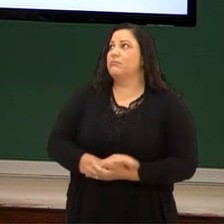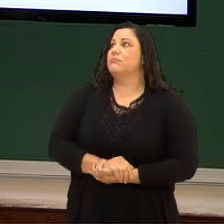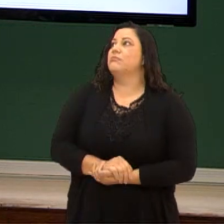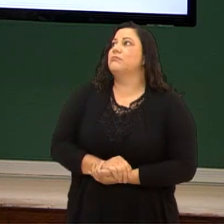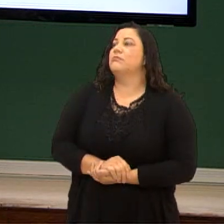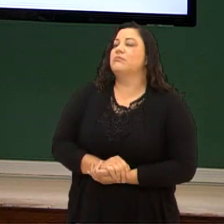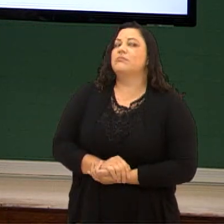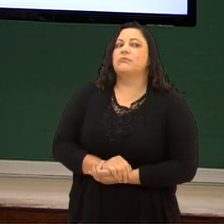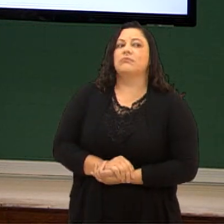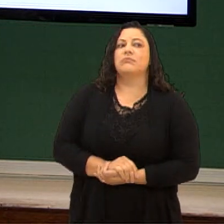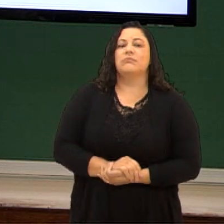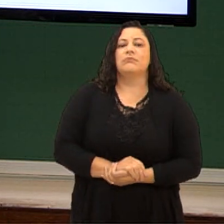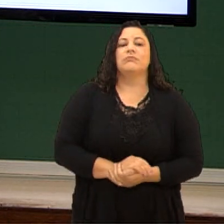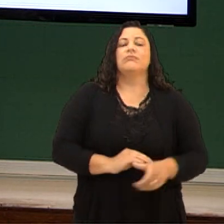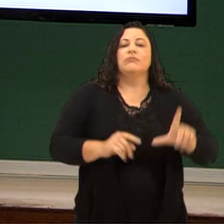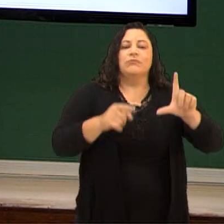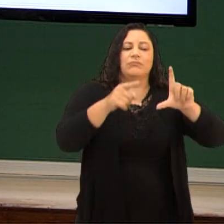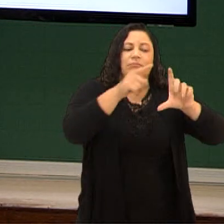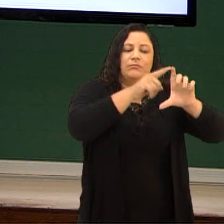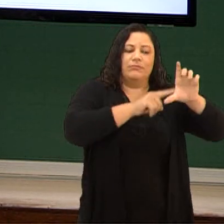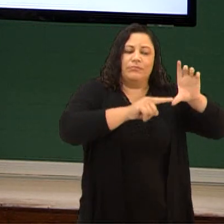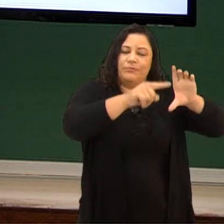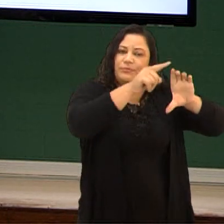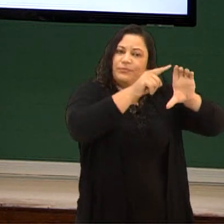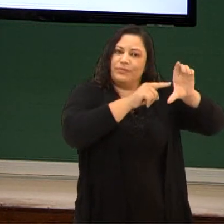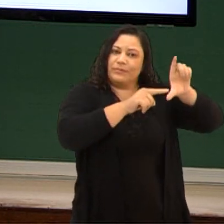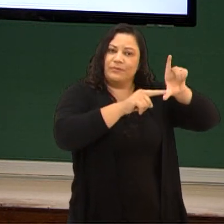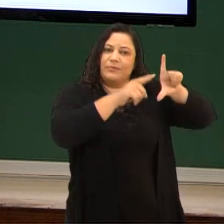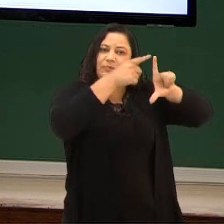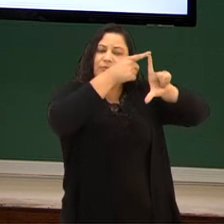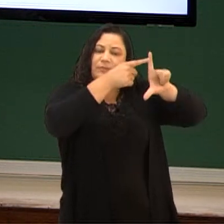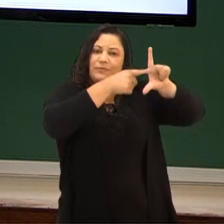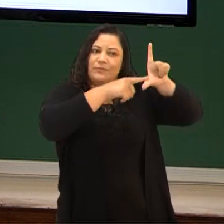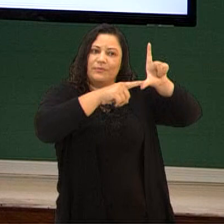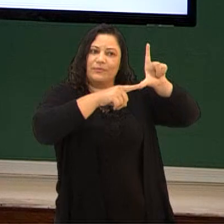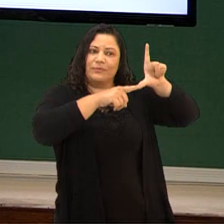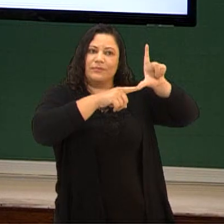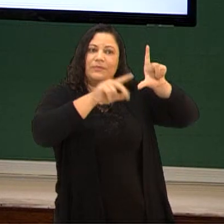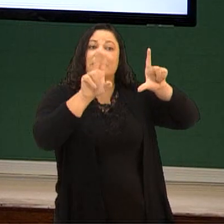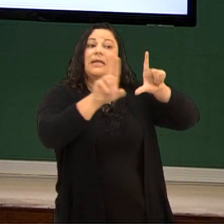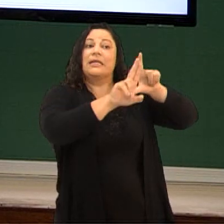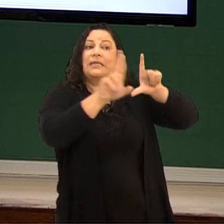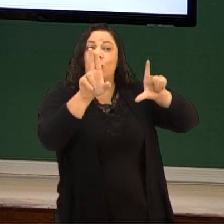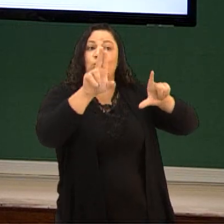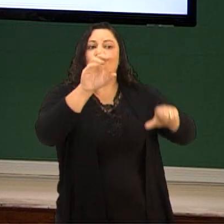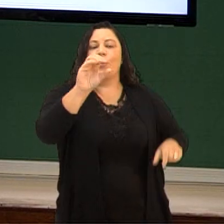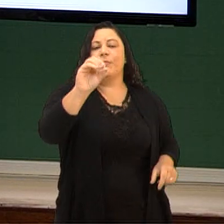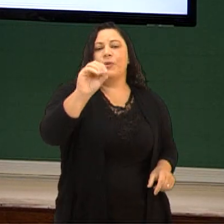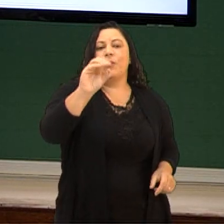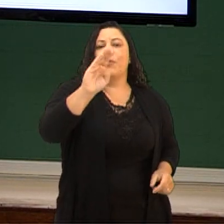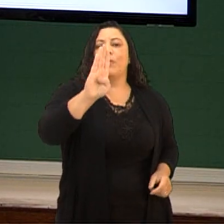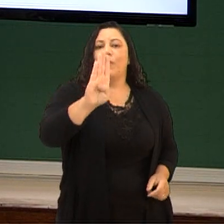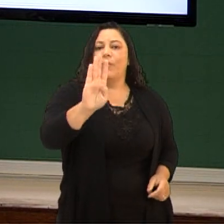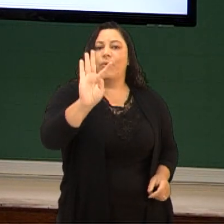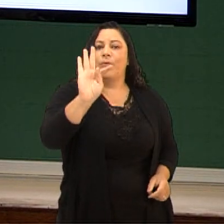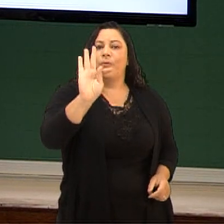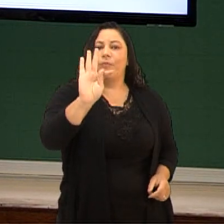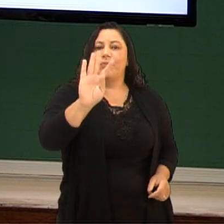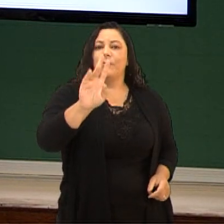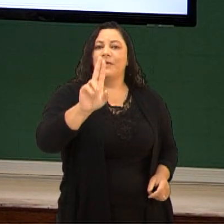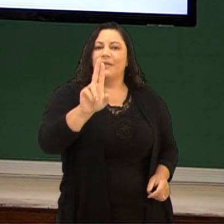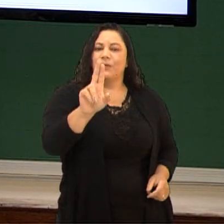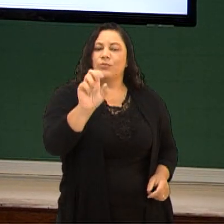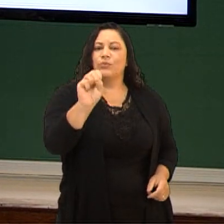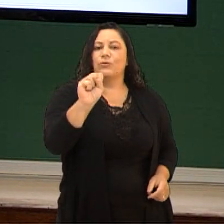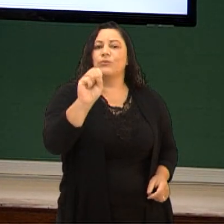Olha, bem maior, não é? Então ele é chamado do que? De obtuso. Mas e esse que é menor aqui, ó? Esse que está em azul,